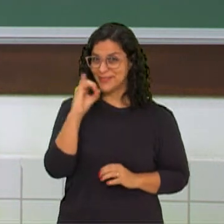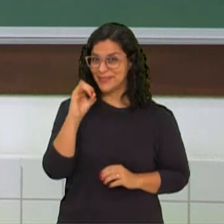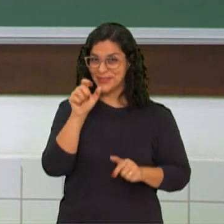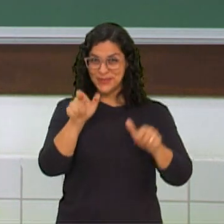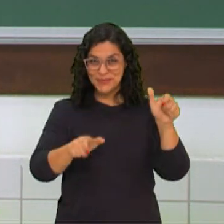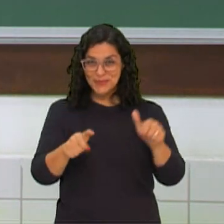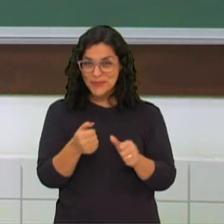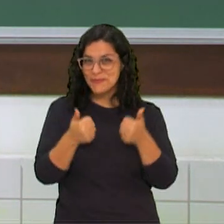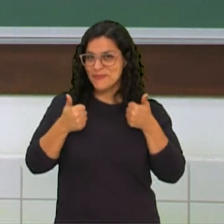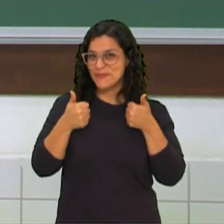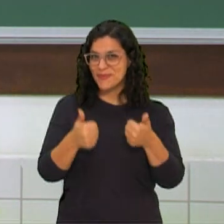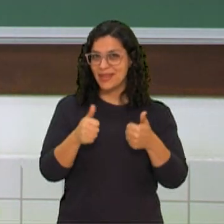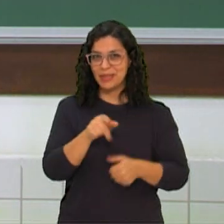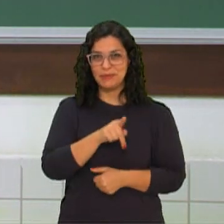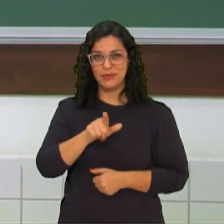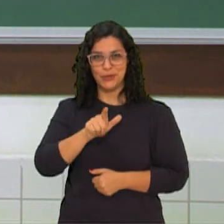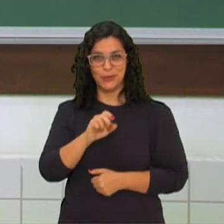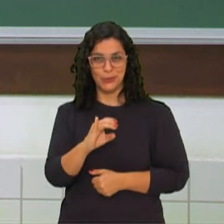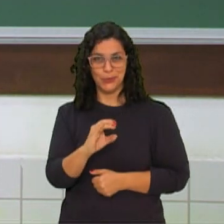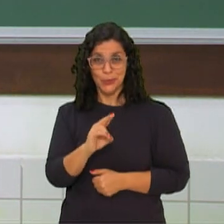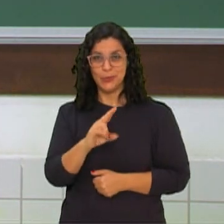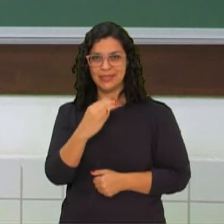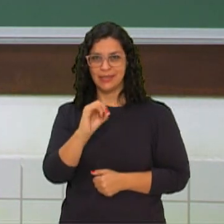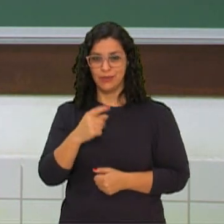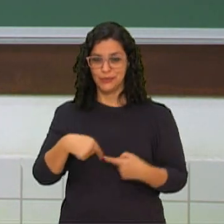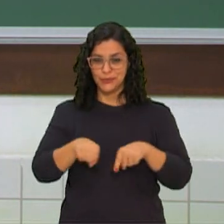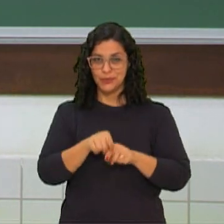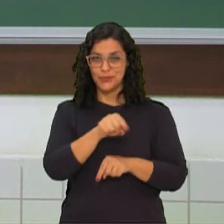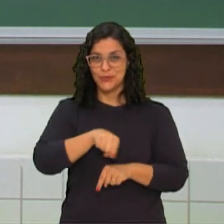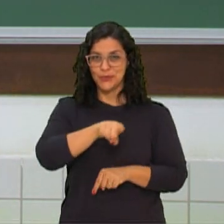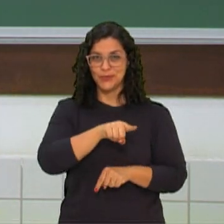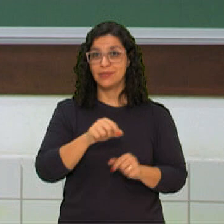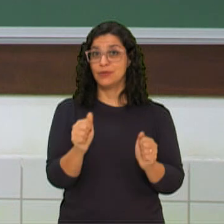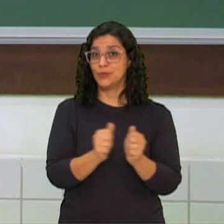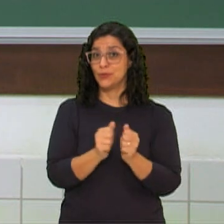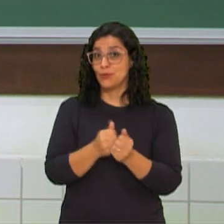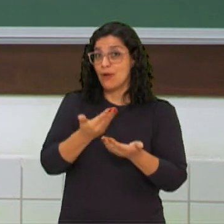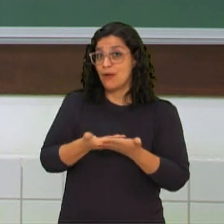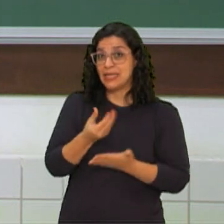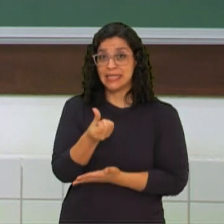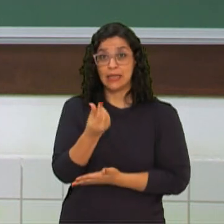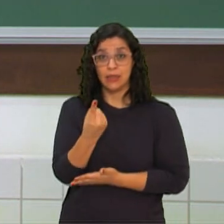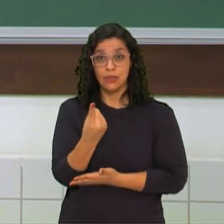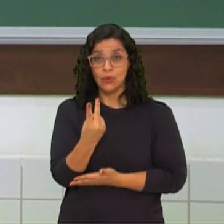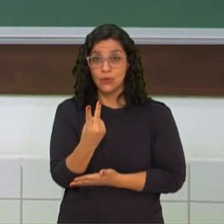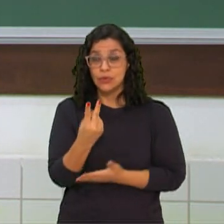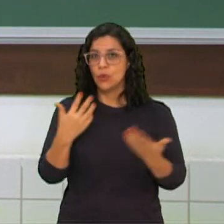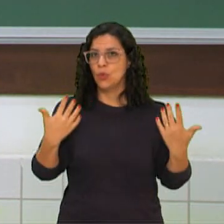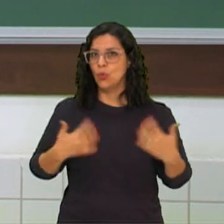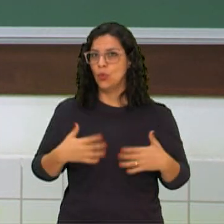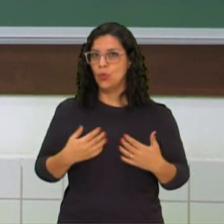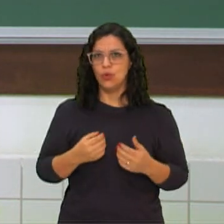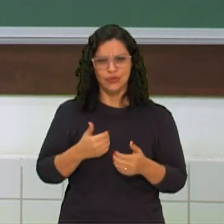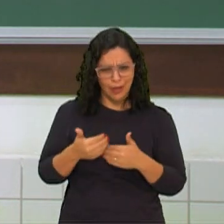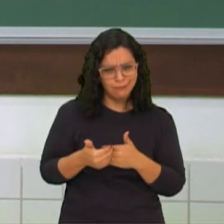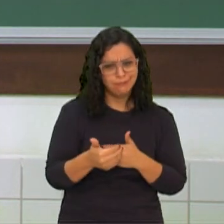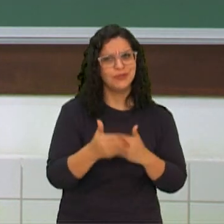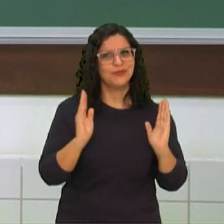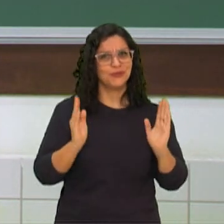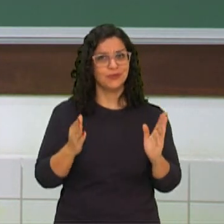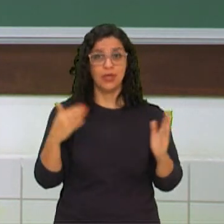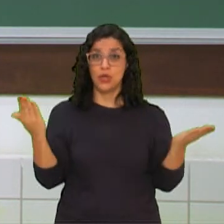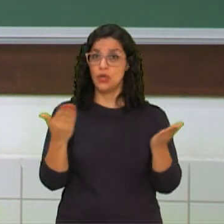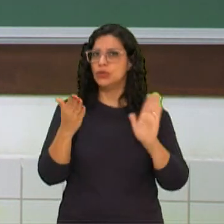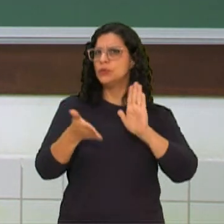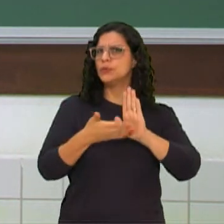Fala galera, beleza? Professor Luciano mais uma vez com vocês, aula 62 já estamos bastante avançados aí. E hoje eu